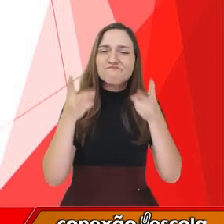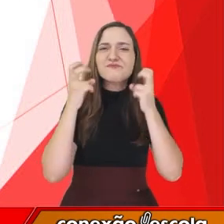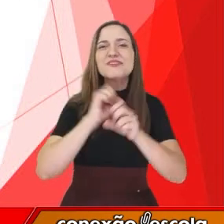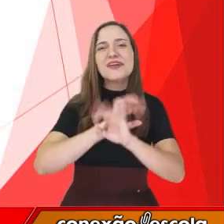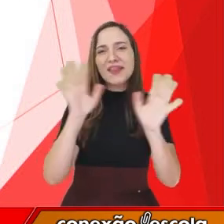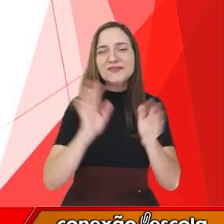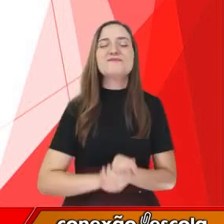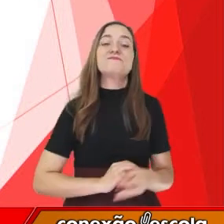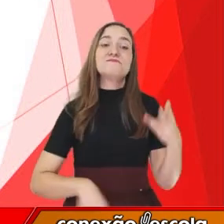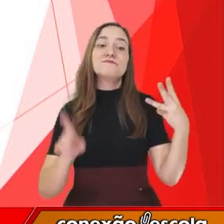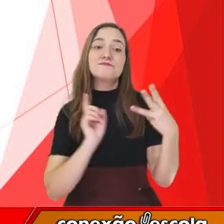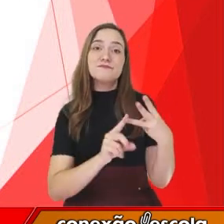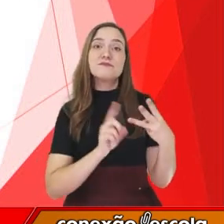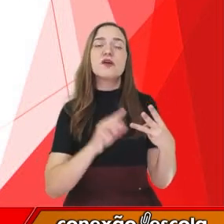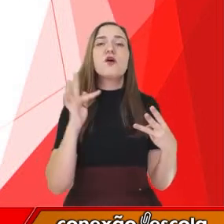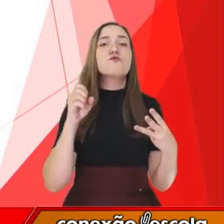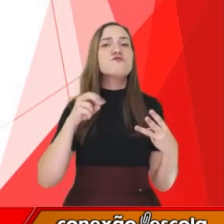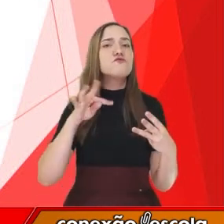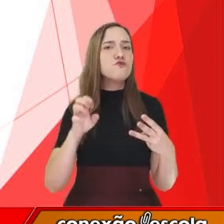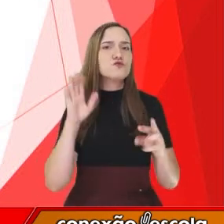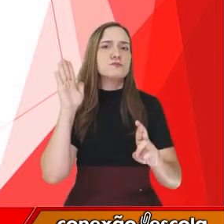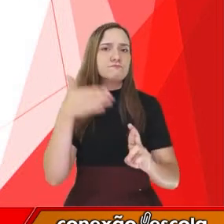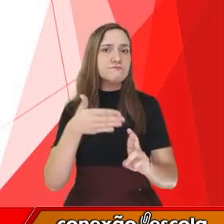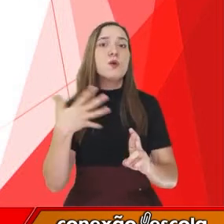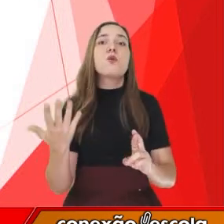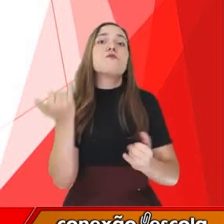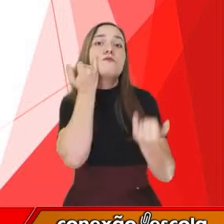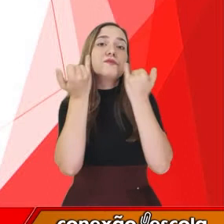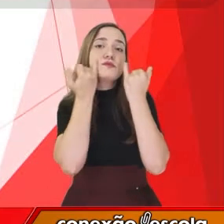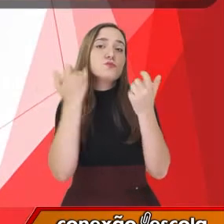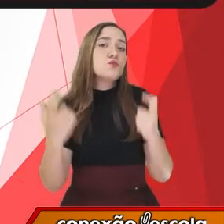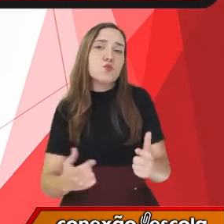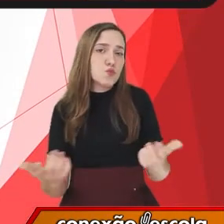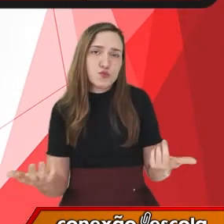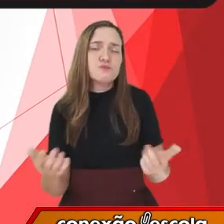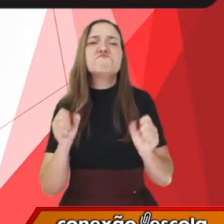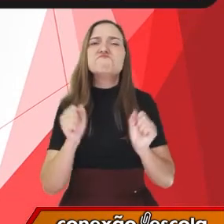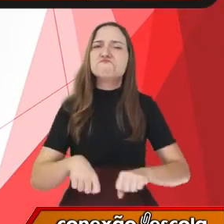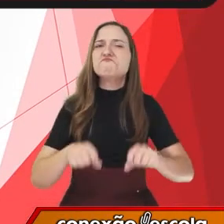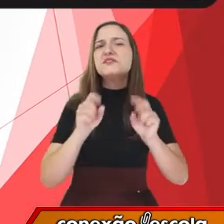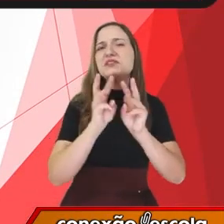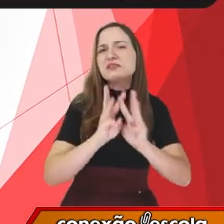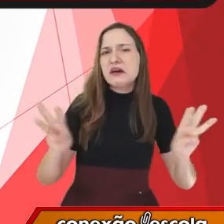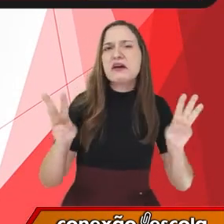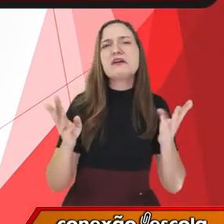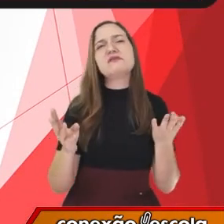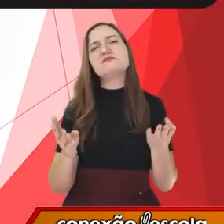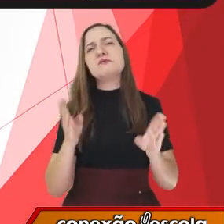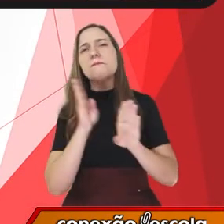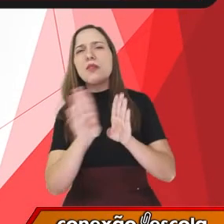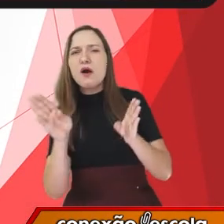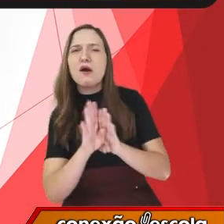fonte de pesquisa é de onde a informação foi retirada. Pode ser de site,